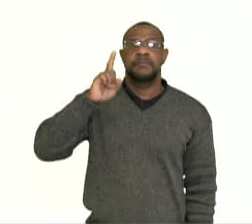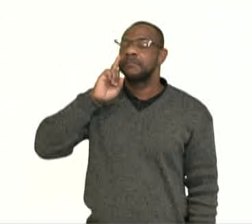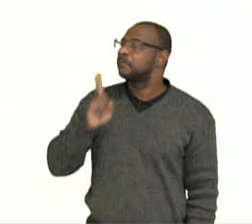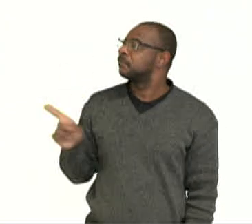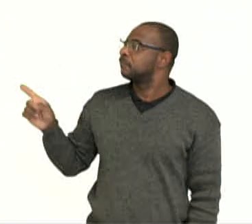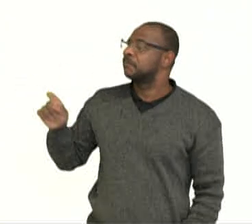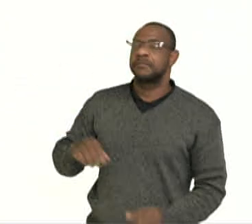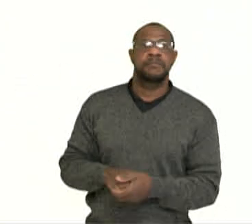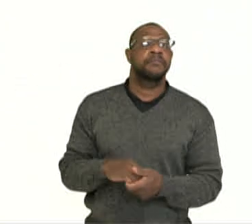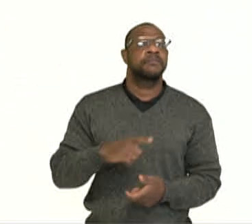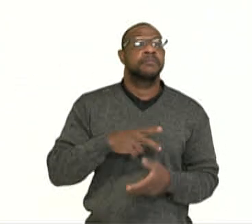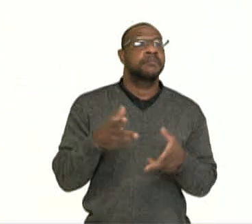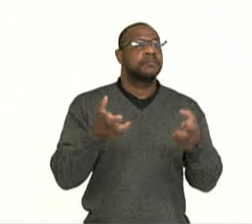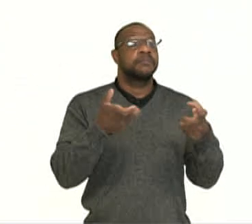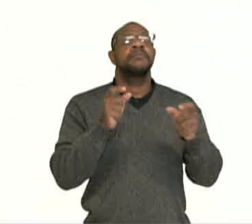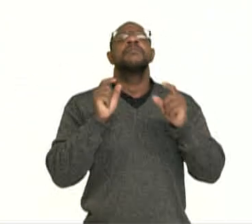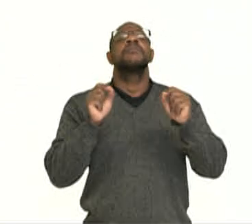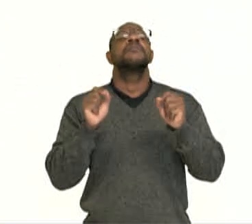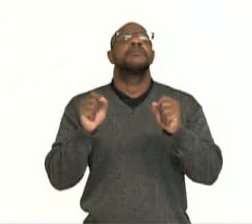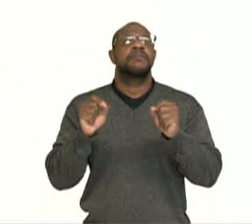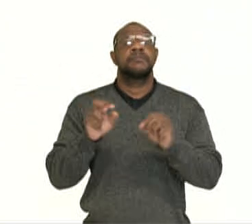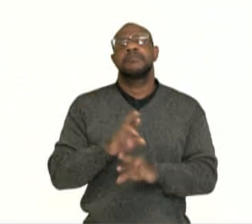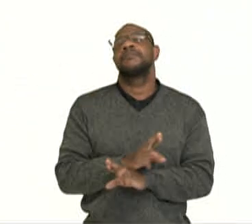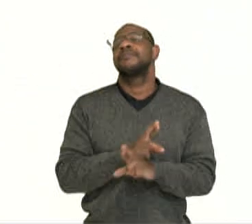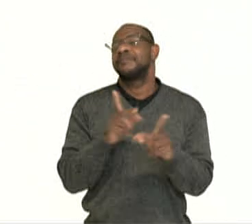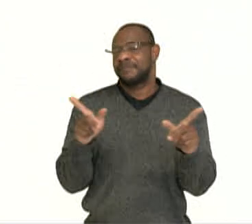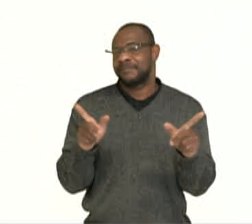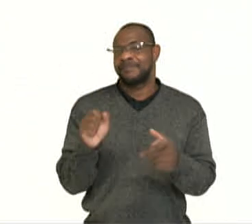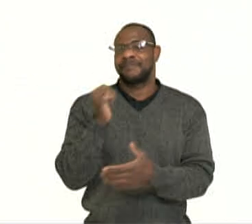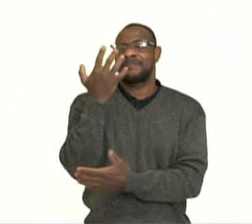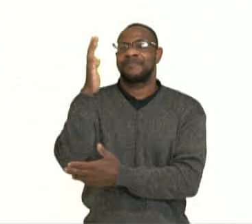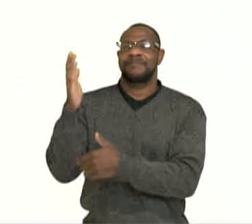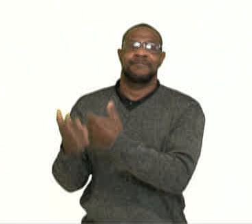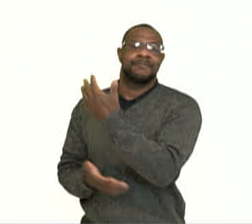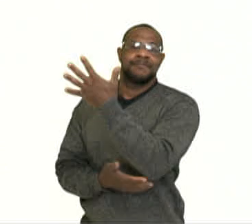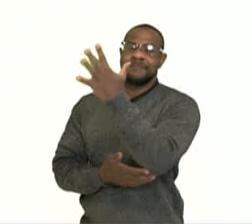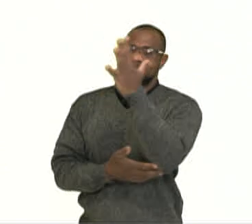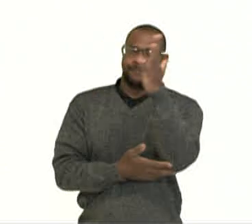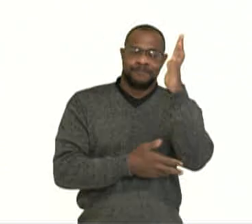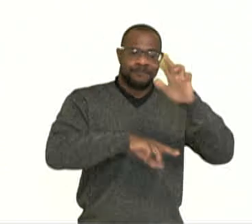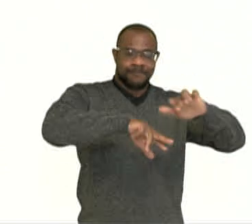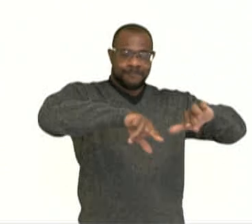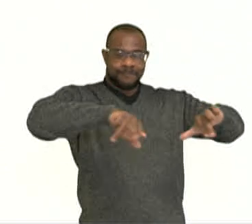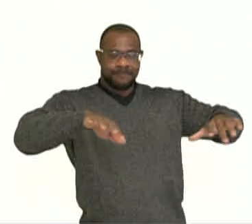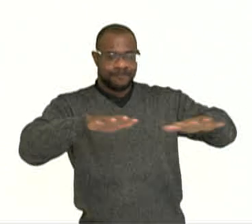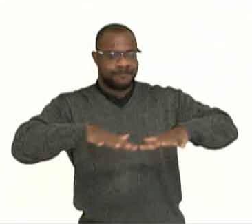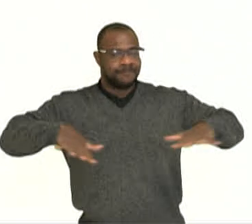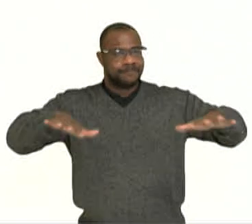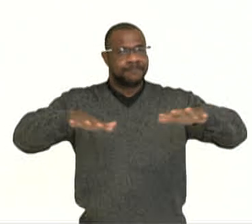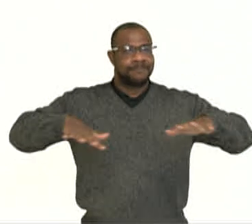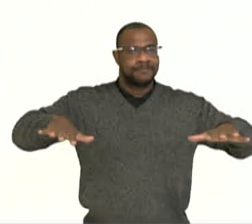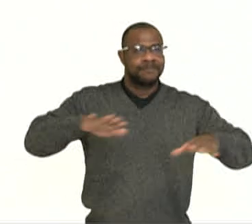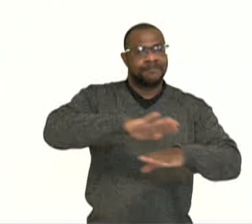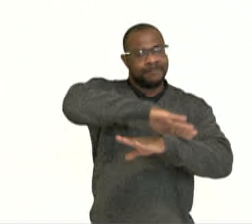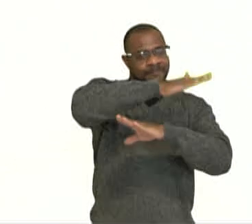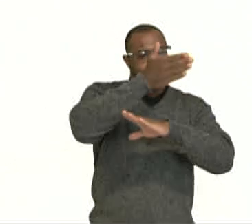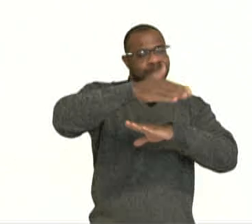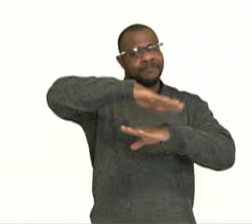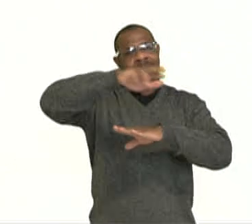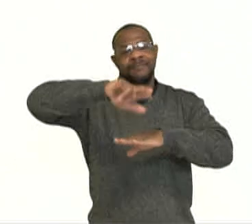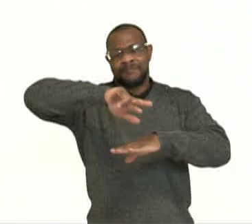Grécia, onde a gente consegue perceber essa diferença na paisagem. Além de diferença do relevo, nós vamos ter